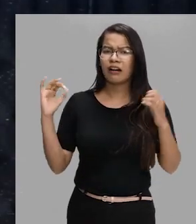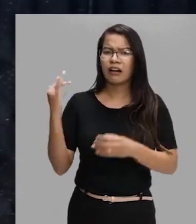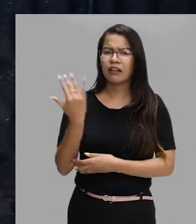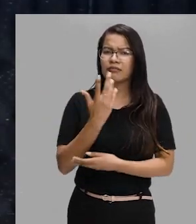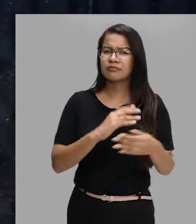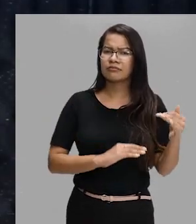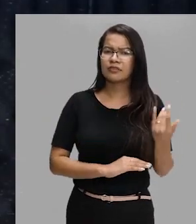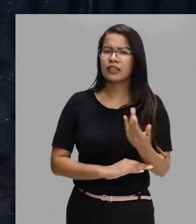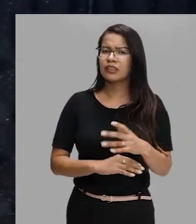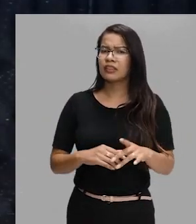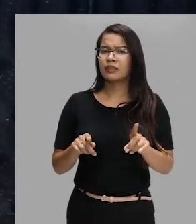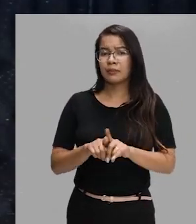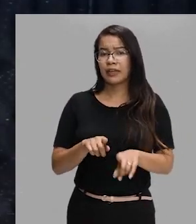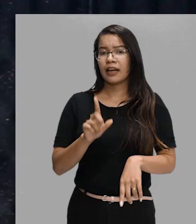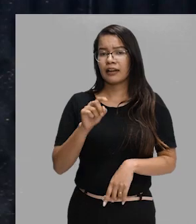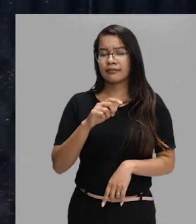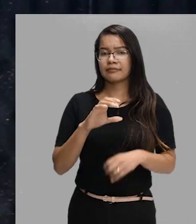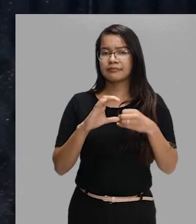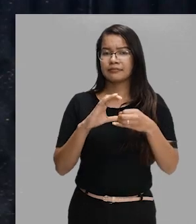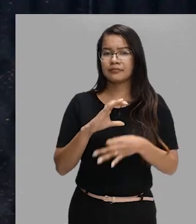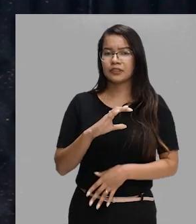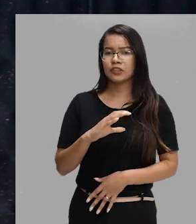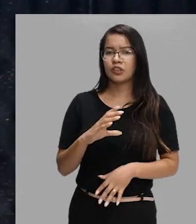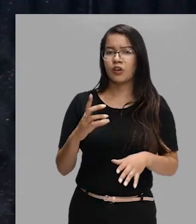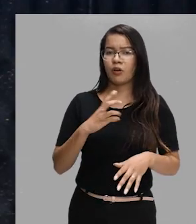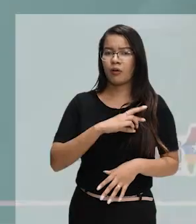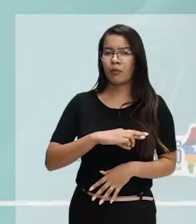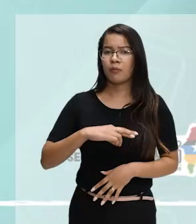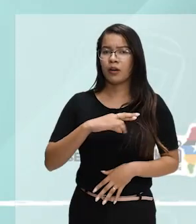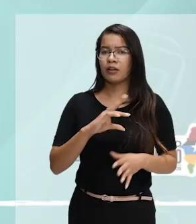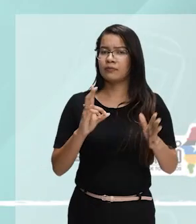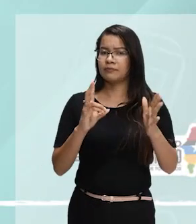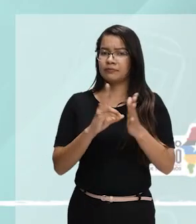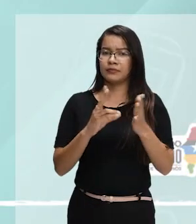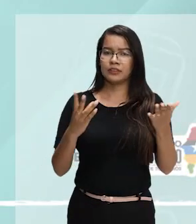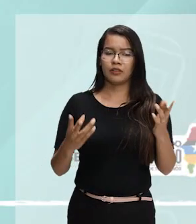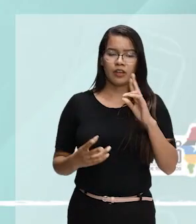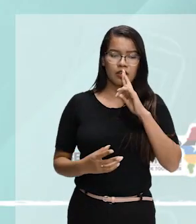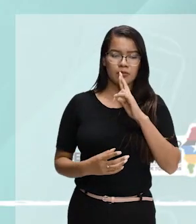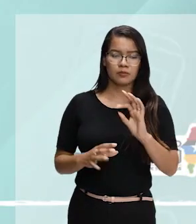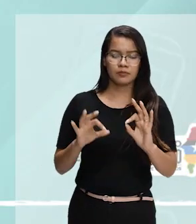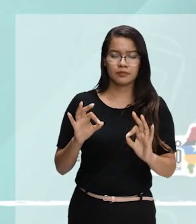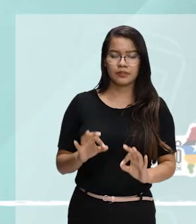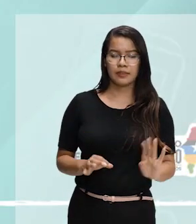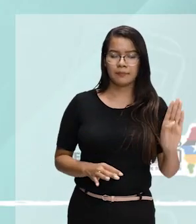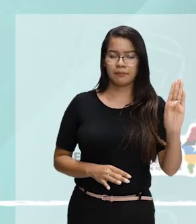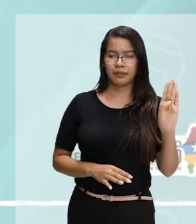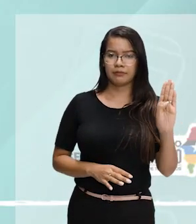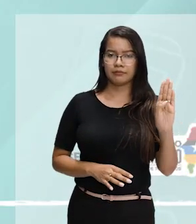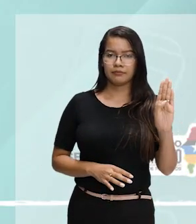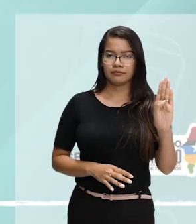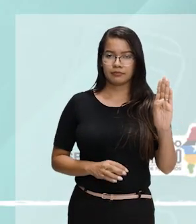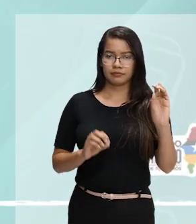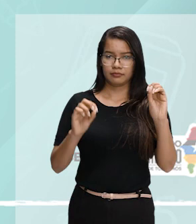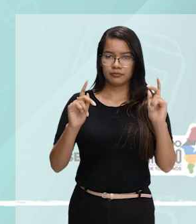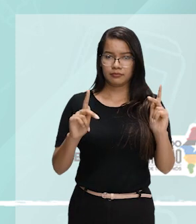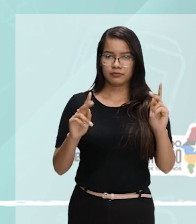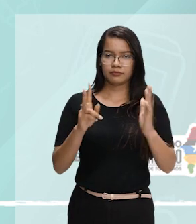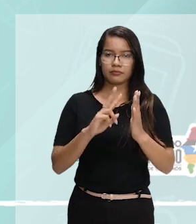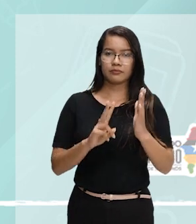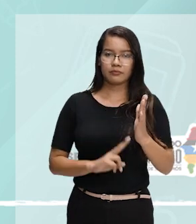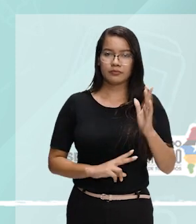romance indianista. Então, a resposta certa é a letra B, visão idealizada da mulher, mesmo em seus aspectos negativos. Ok?